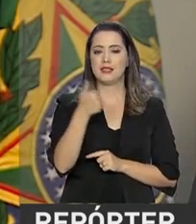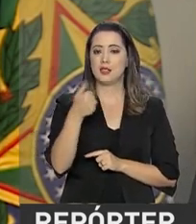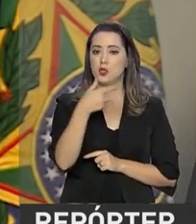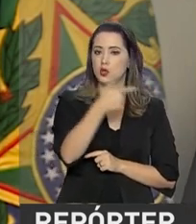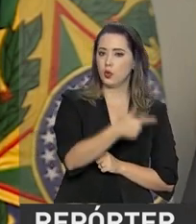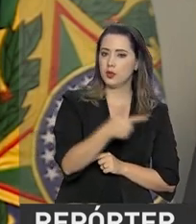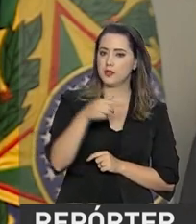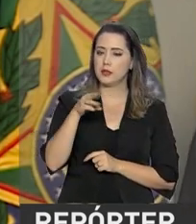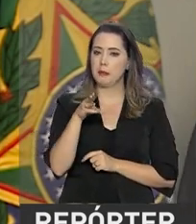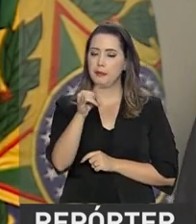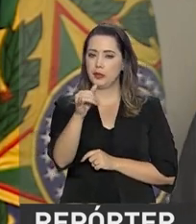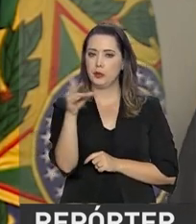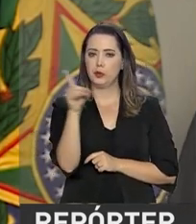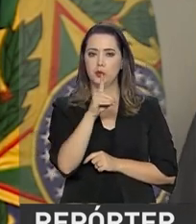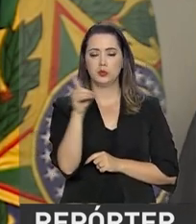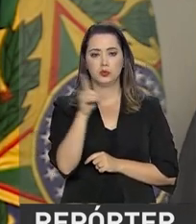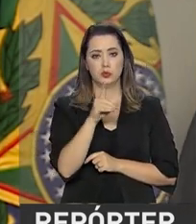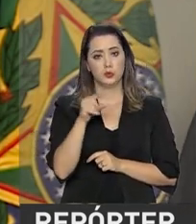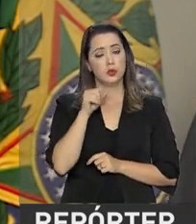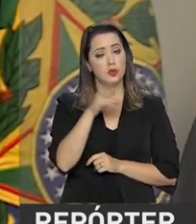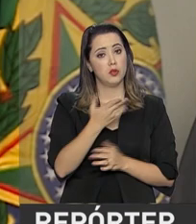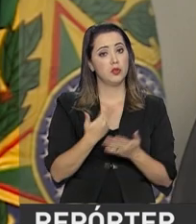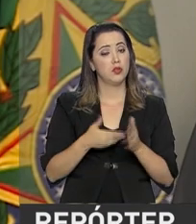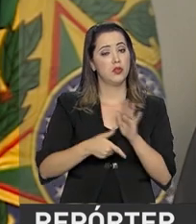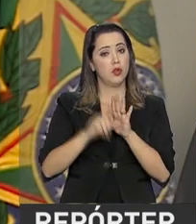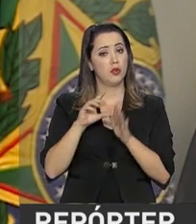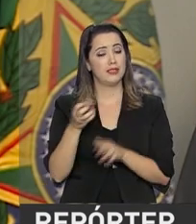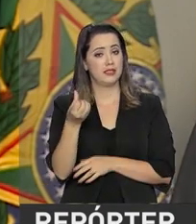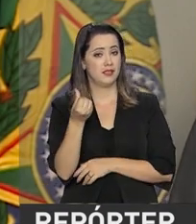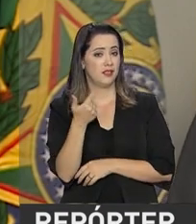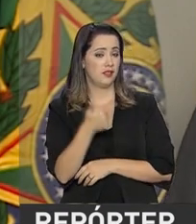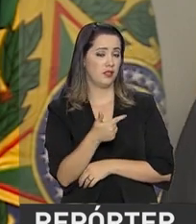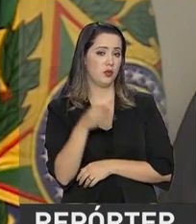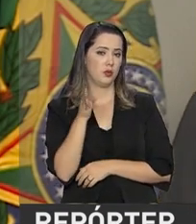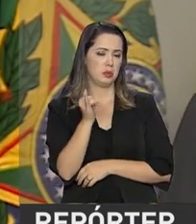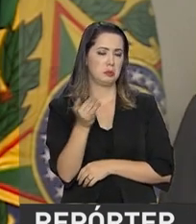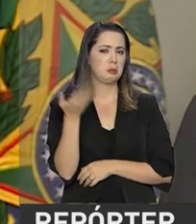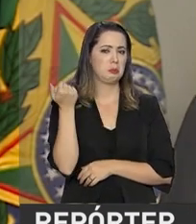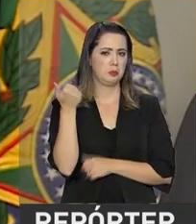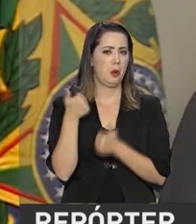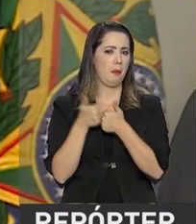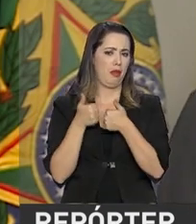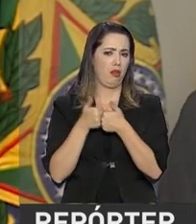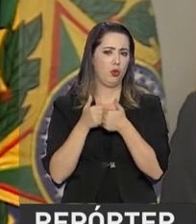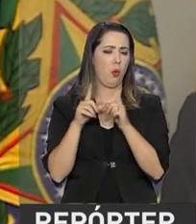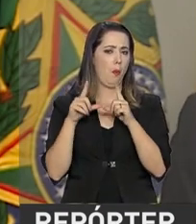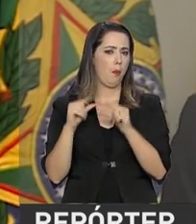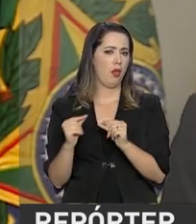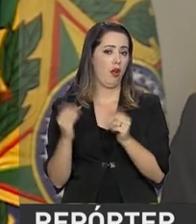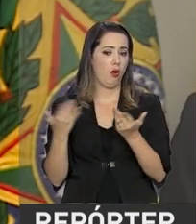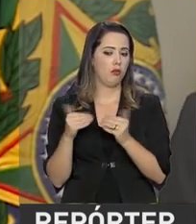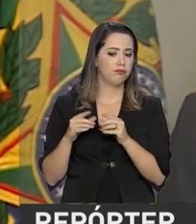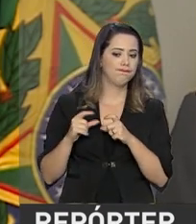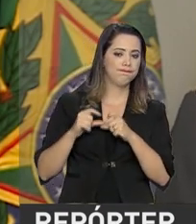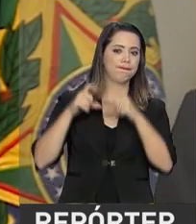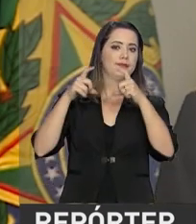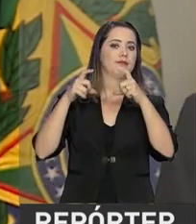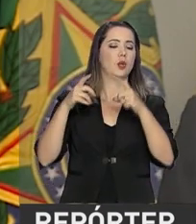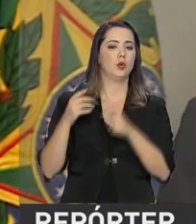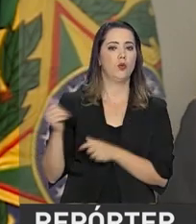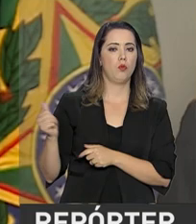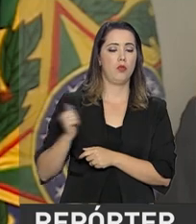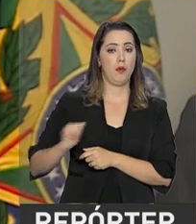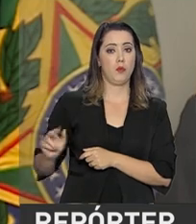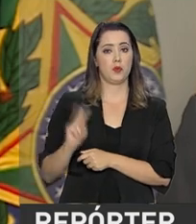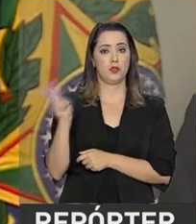valores a empresa chegou a valer us 62 bilhões num passado recente assim como recuperamos o brasil em